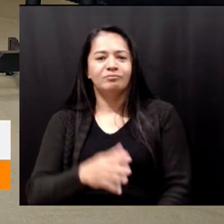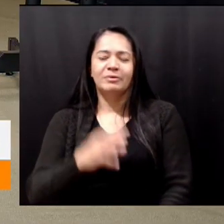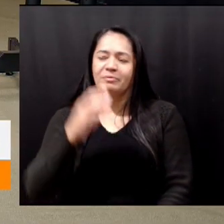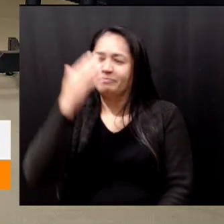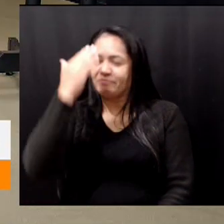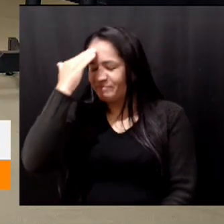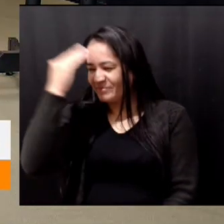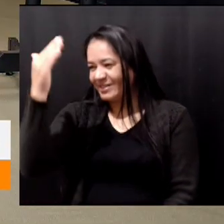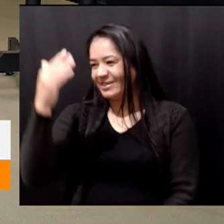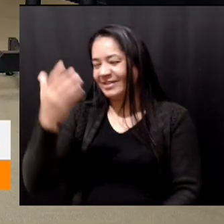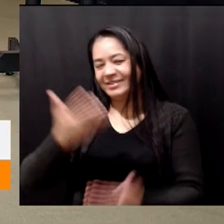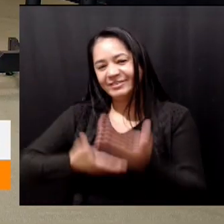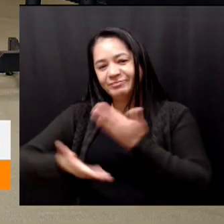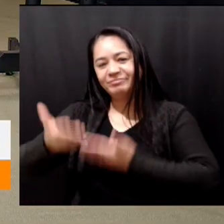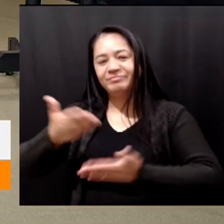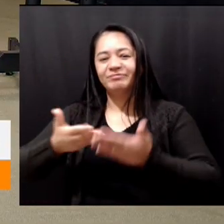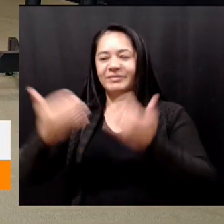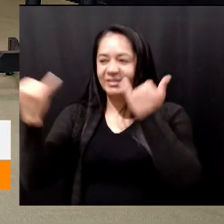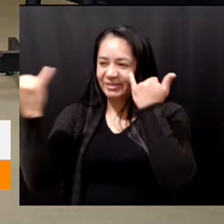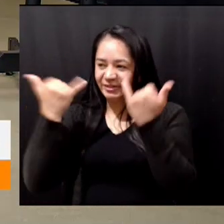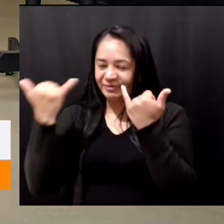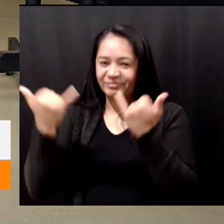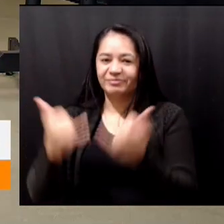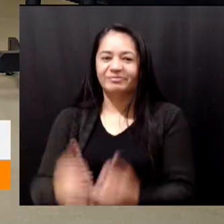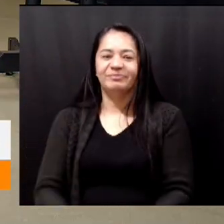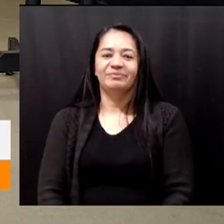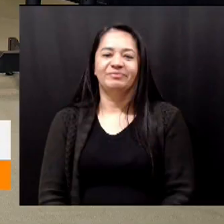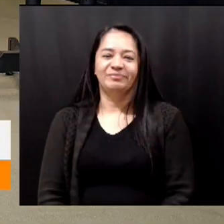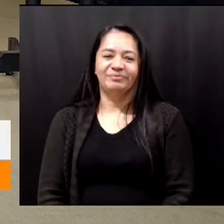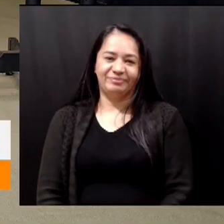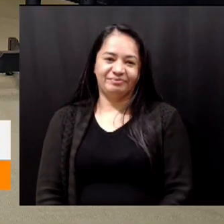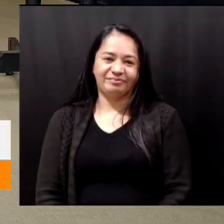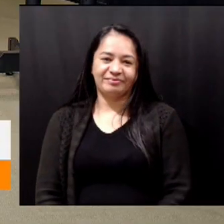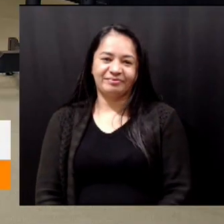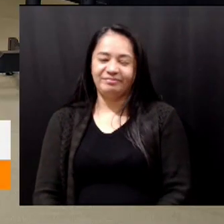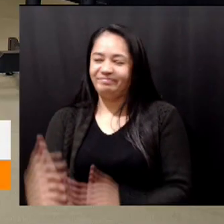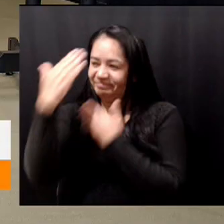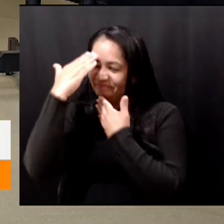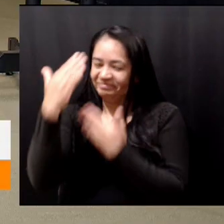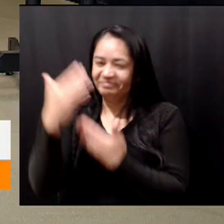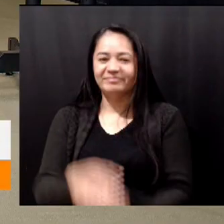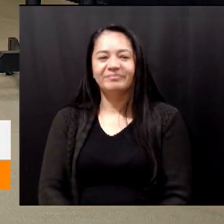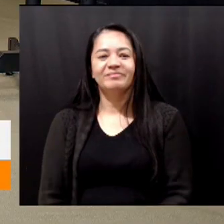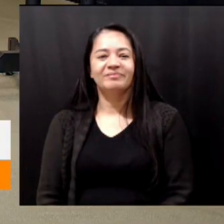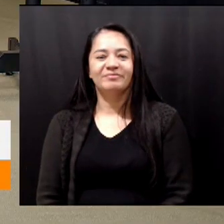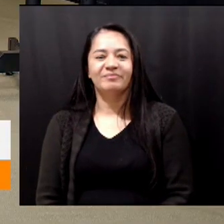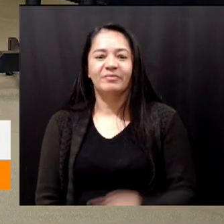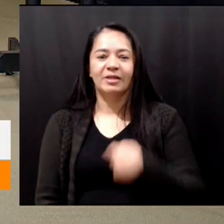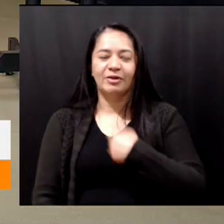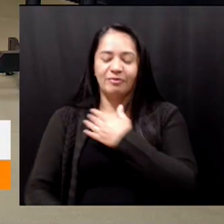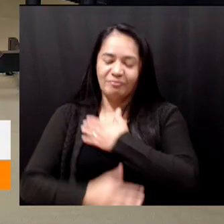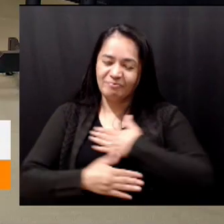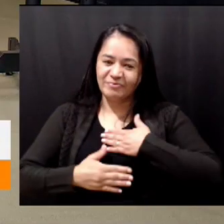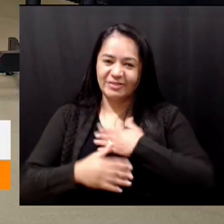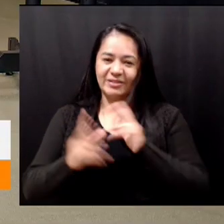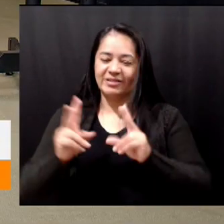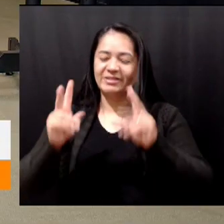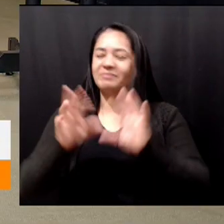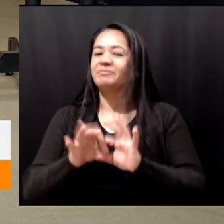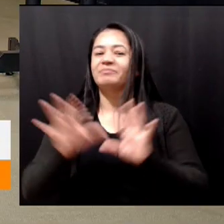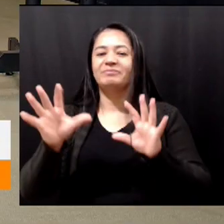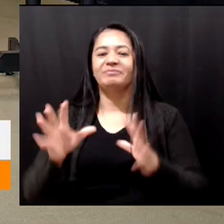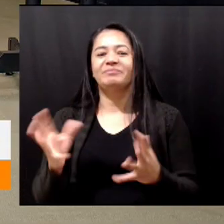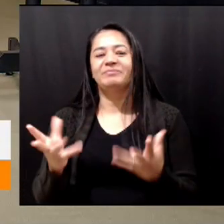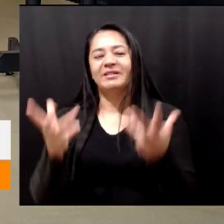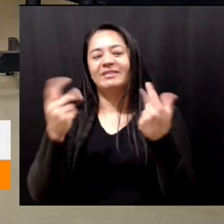compartilhamento das informações que vocês repassaram aqui hoje. Gratidão. É um grande prazer, sempre à disposição. Maravilha.